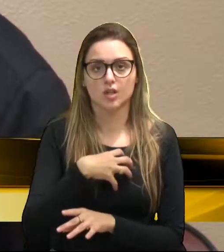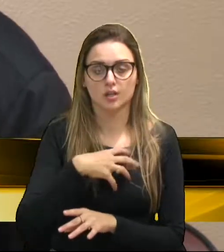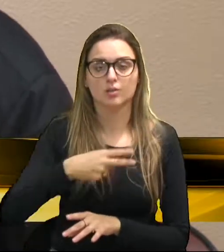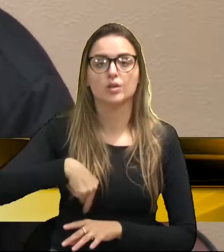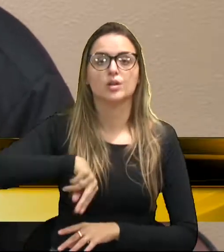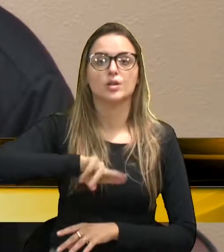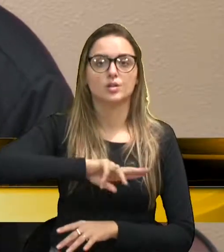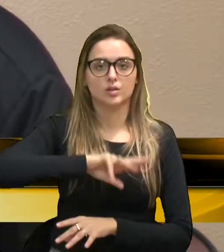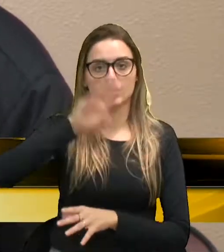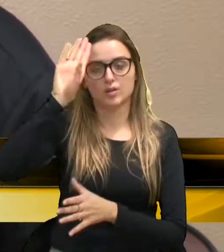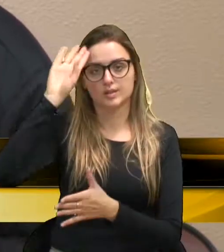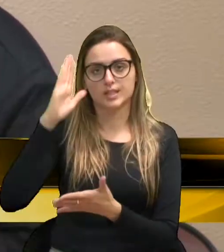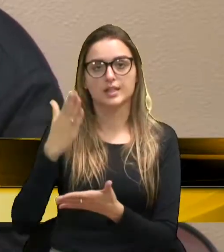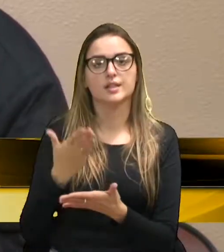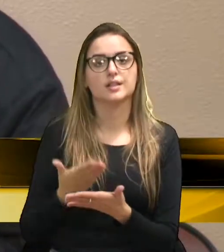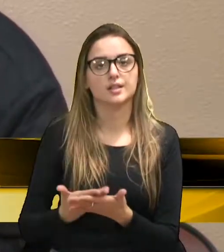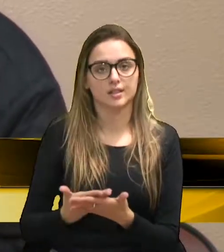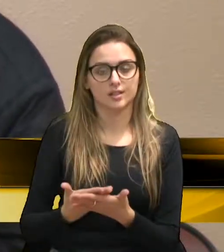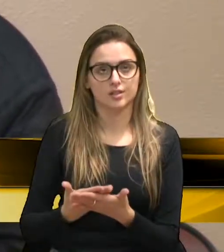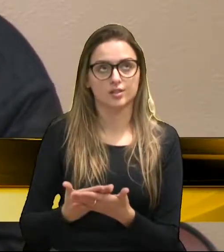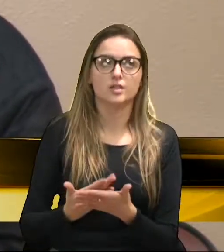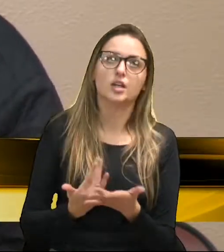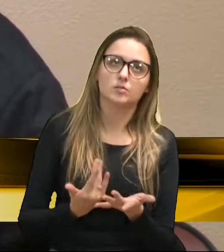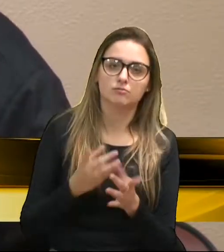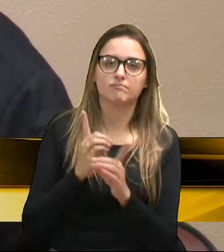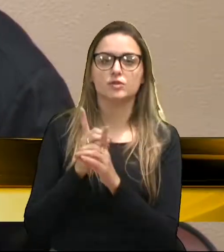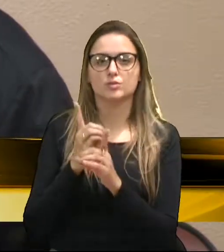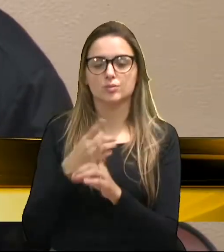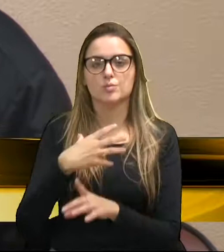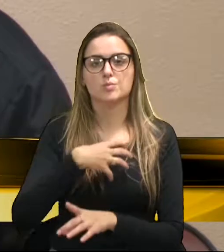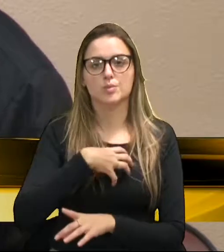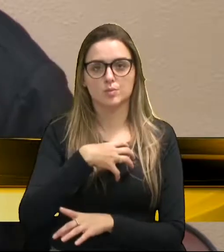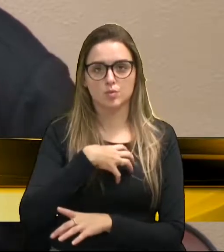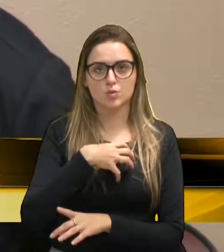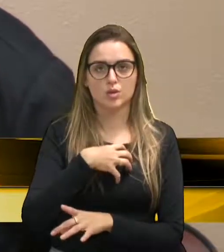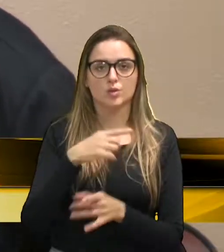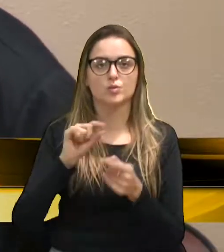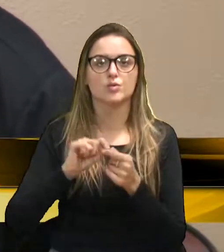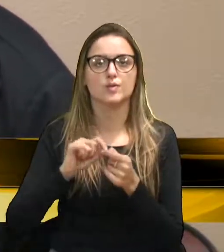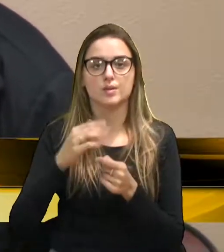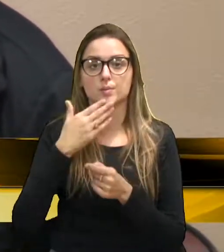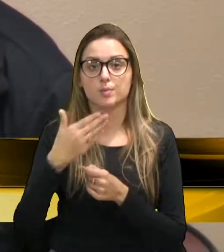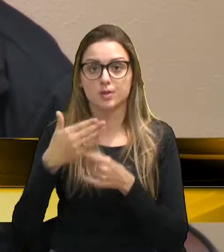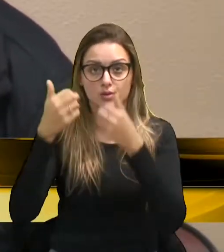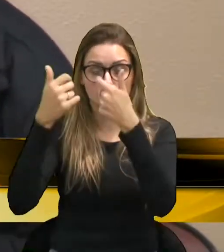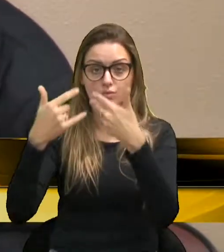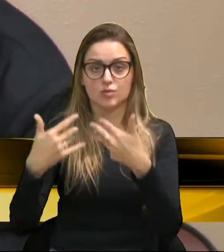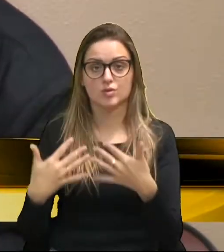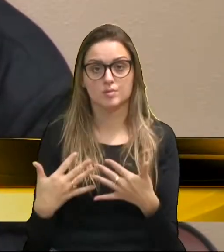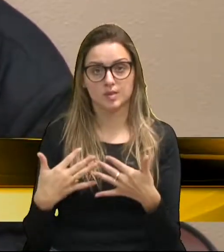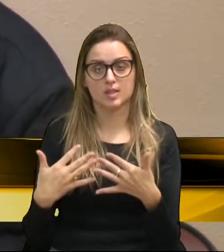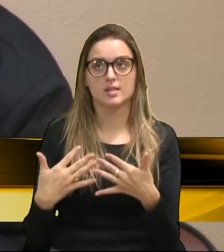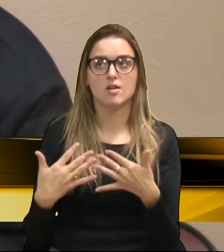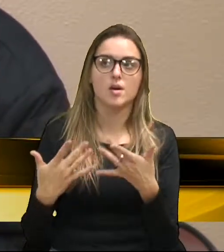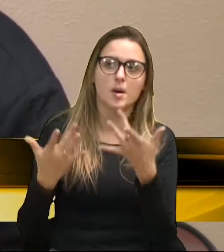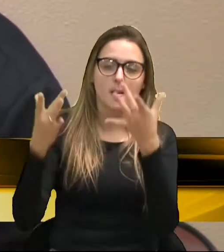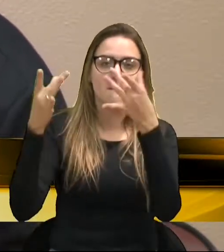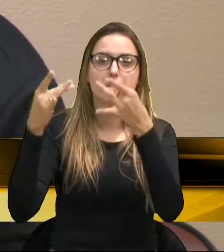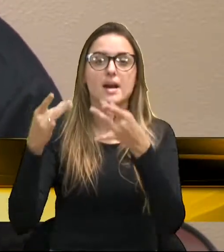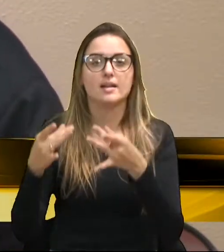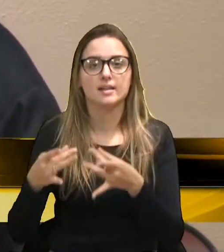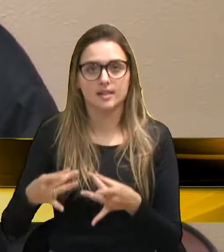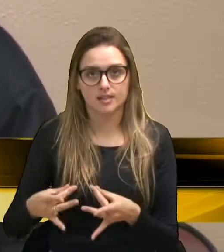acreditamos que achamos uma forma de fazer um pedido de informação ao Executivo para esmiuçar melhor.